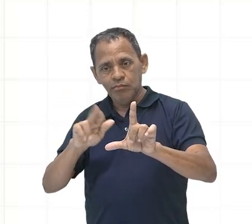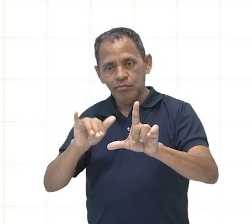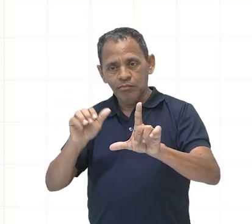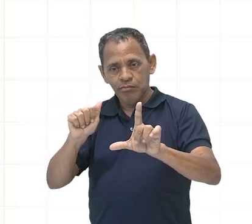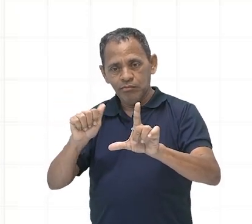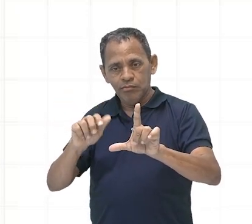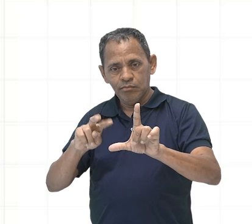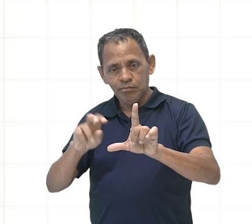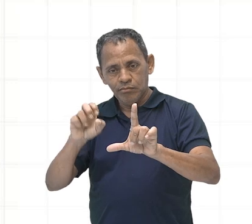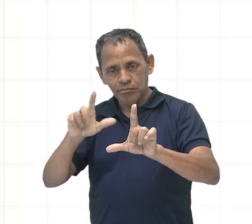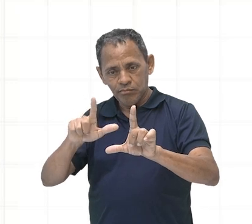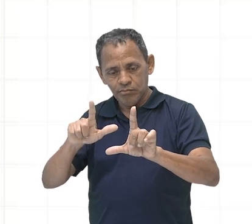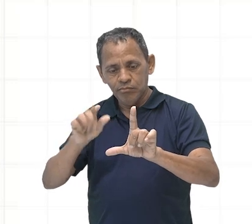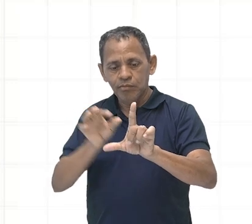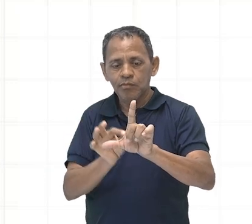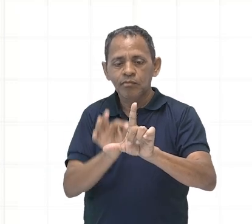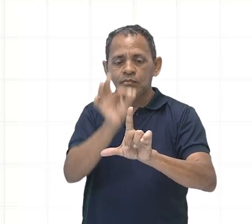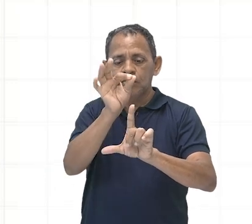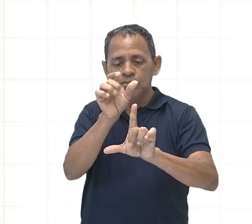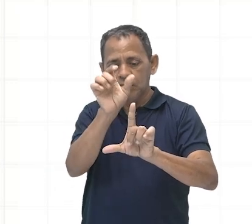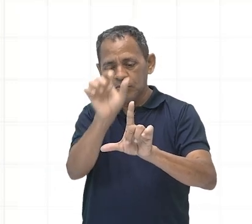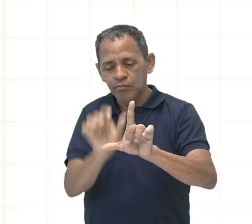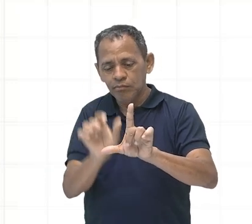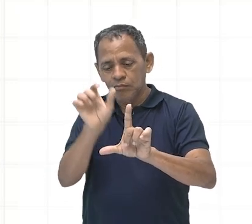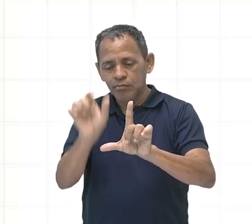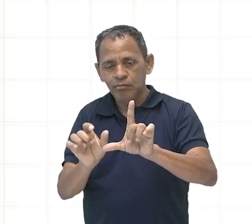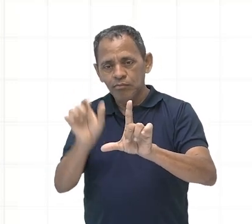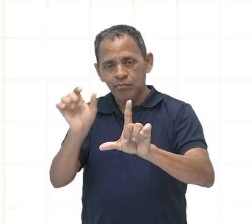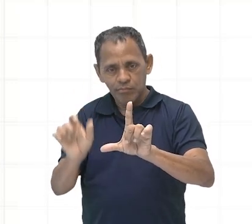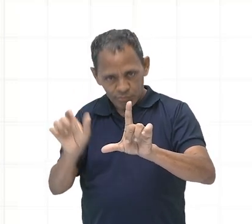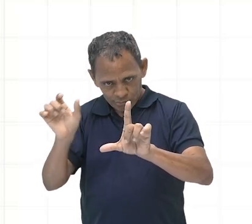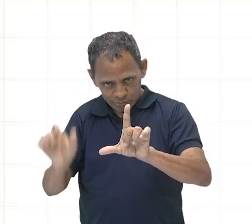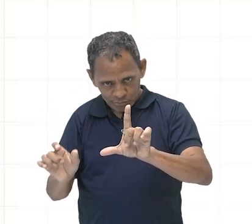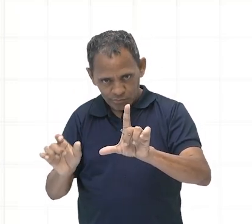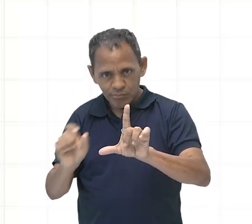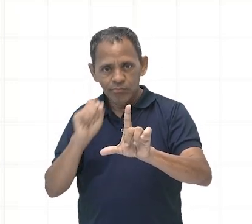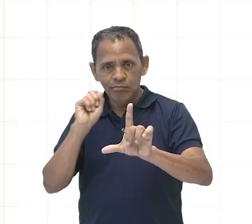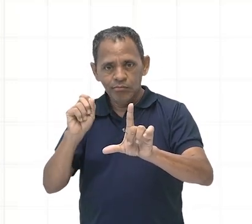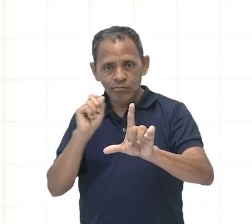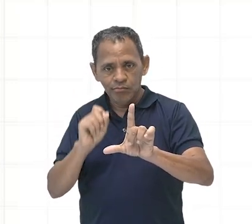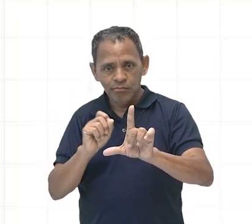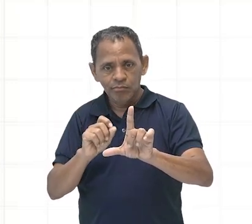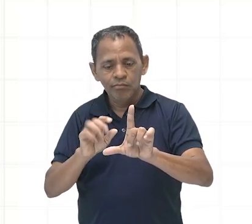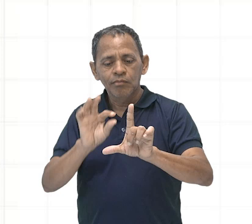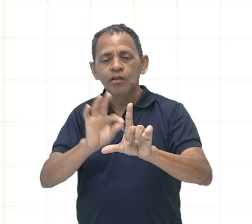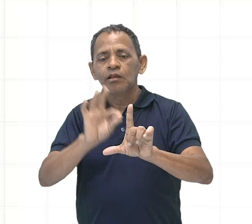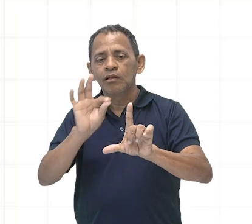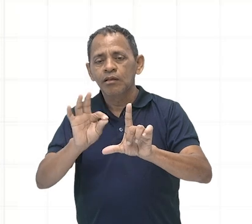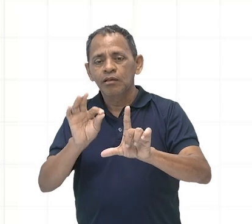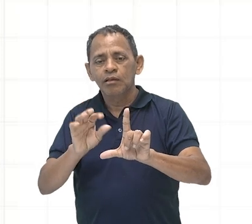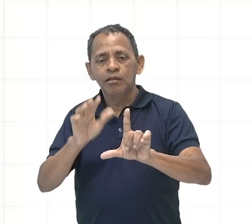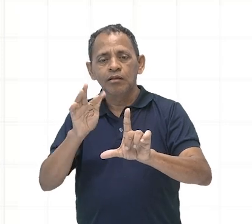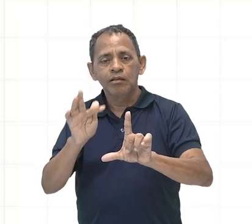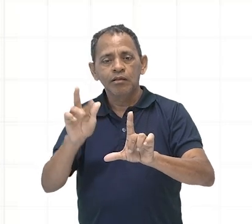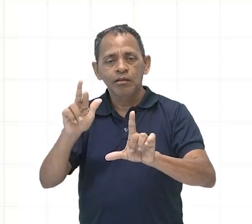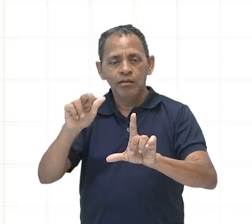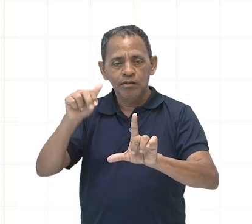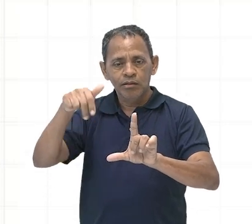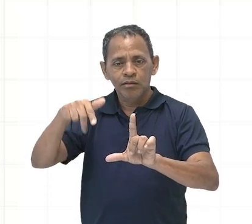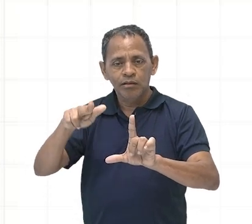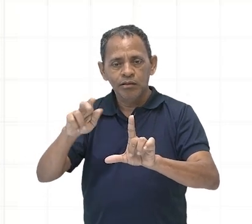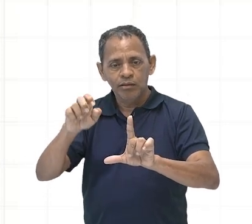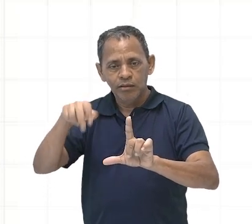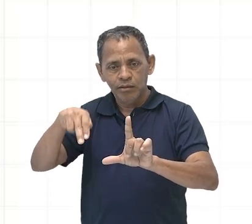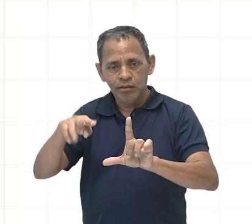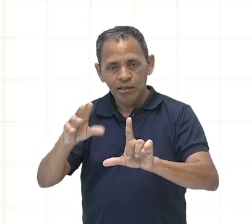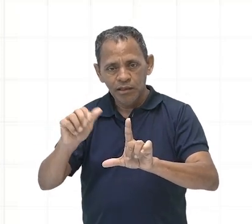E no eixo da vertical ficaram as frequências. Tudo bem? Também existe uma outra